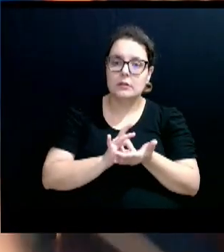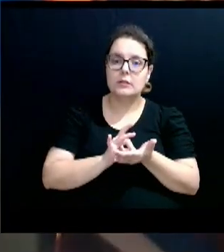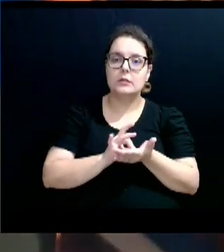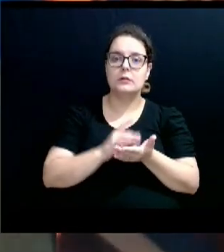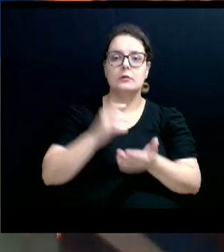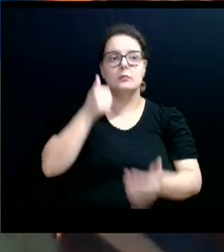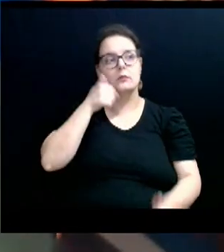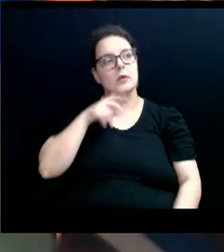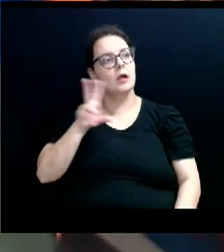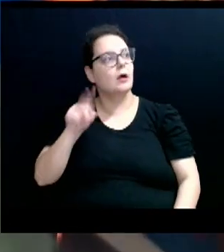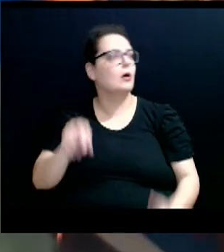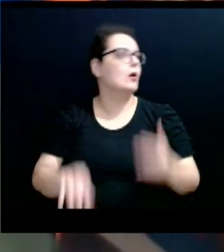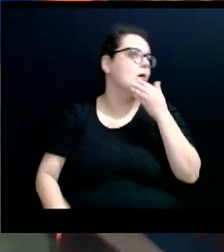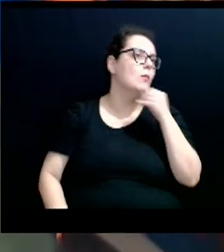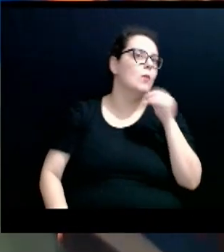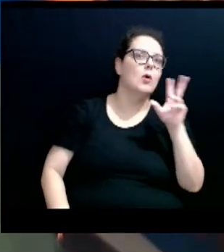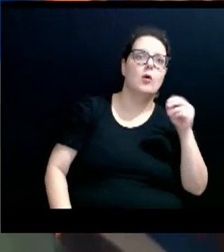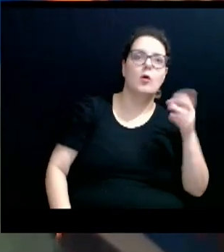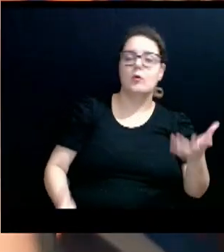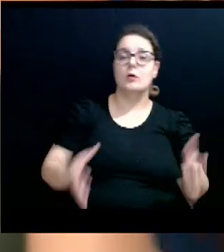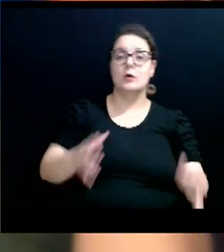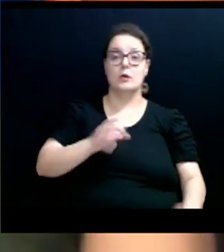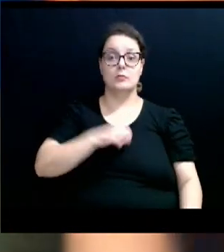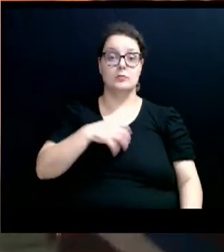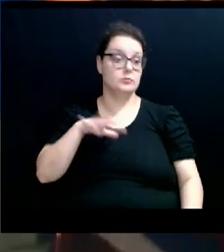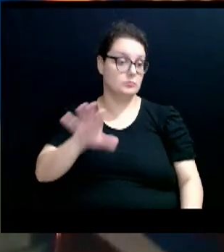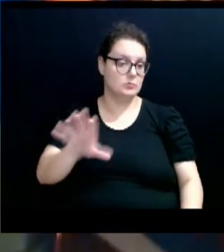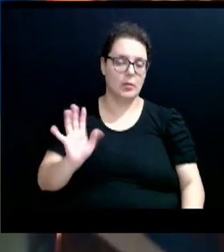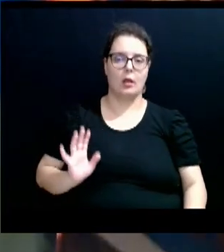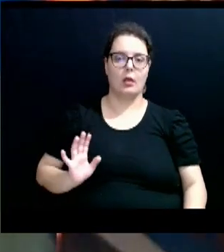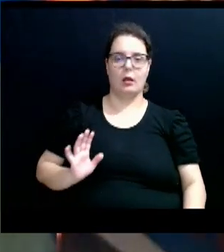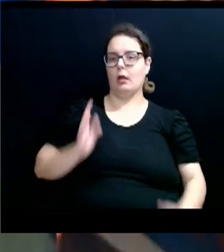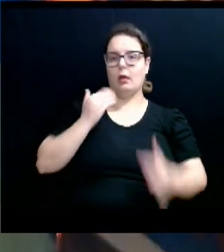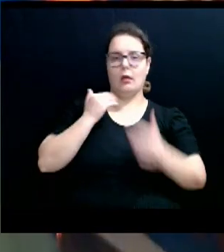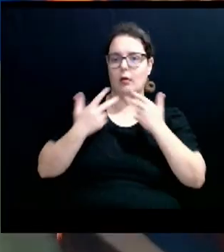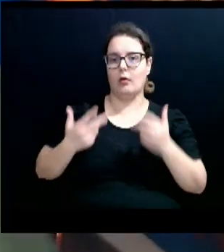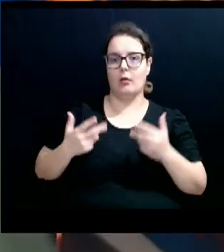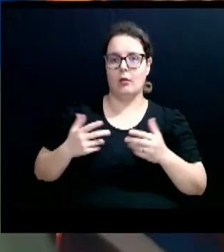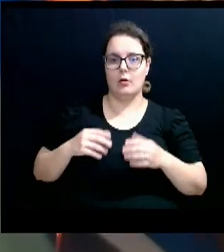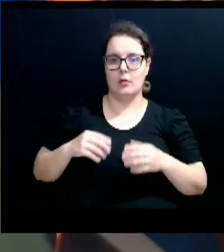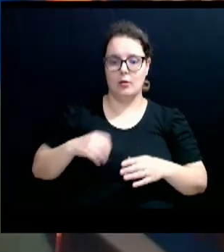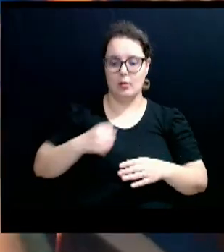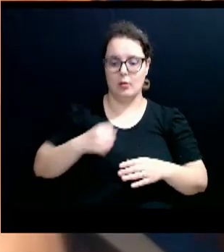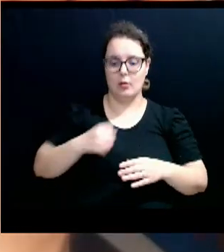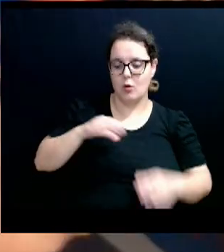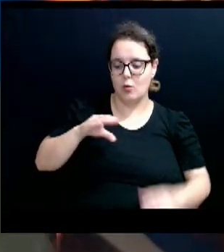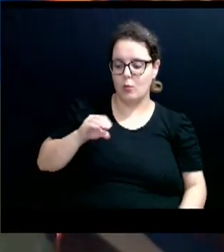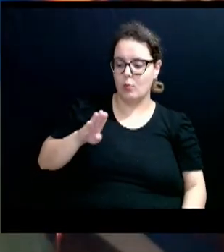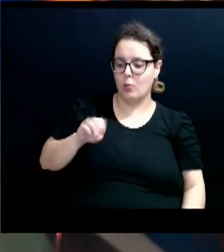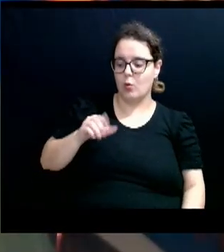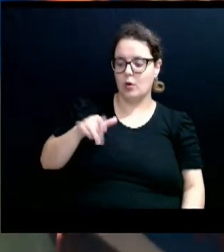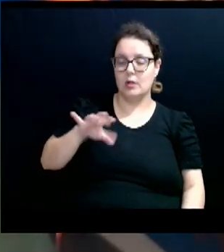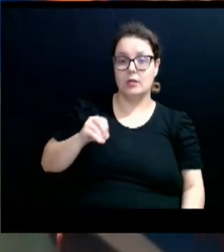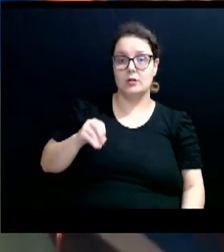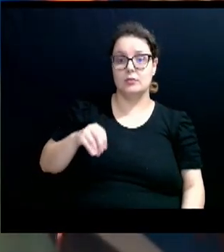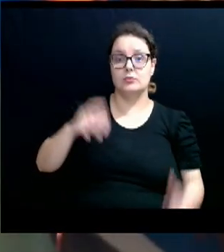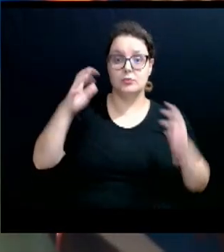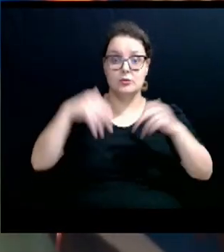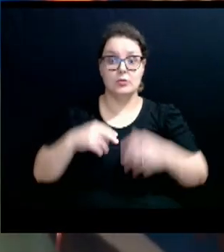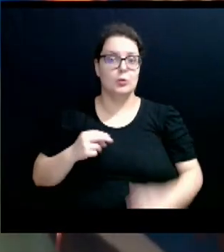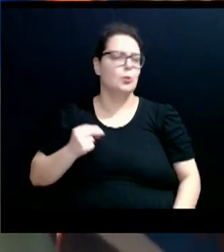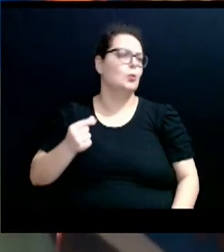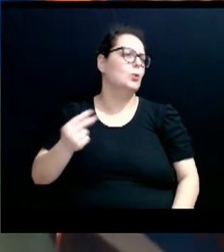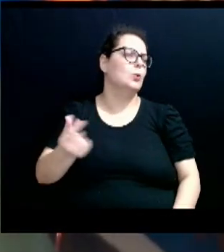avô, alguém gostava de comer bolinho de chuva, por exemplo. Nossa, fazia tanto tempo que eu não como bolinho de chuva,